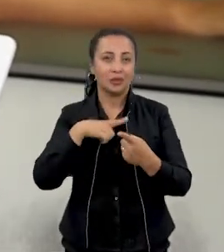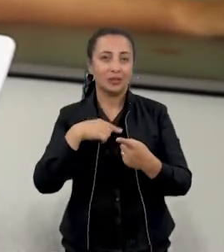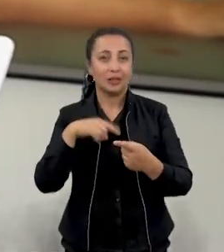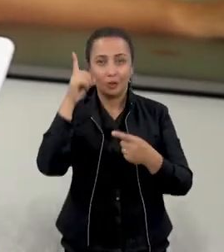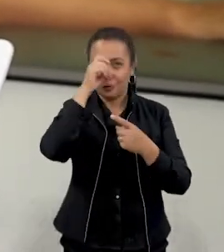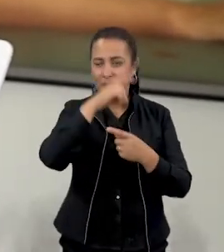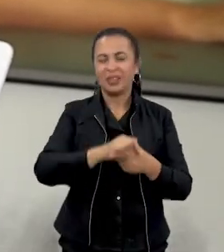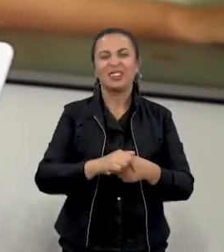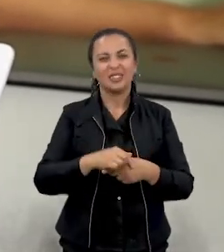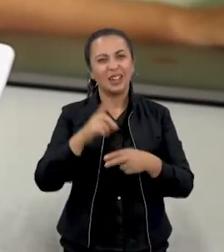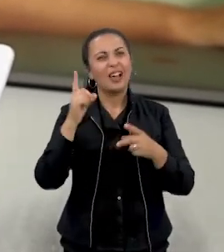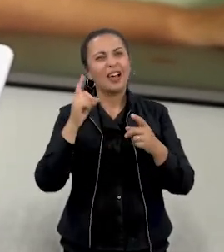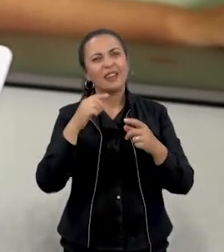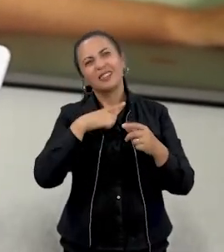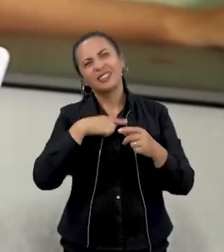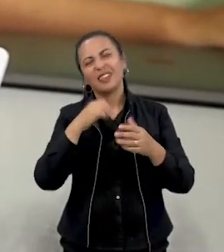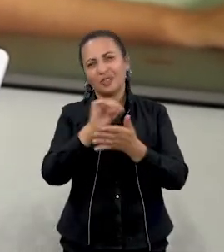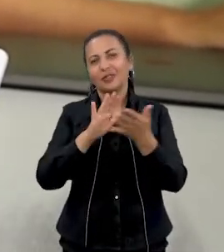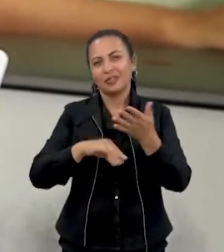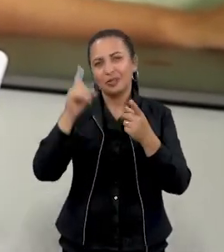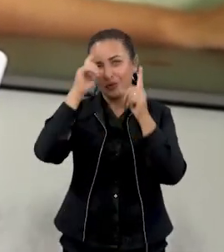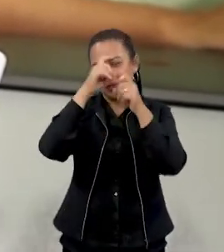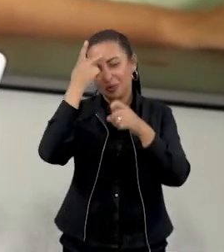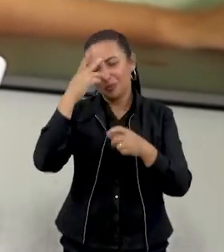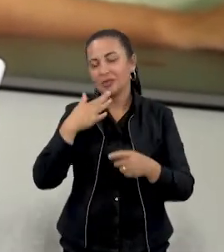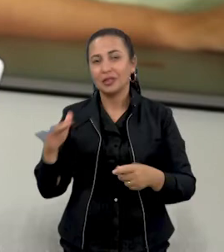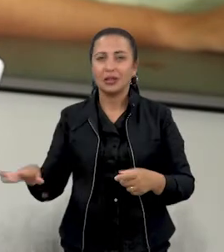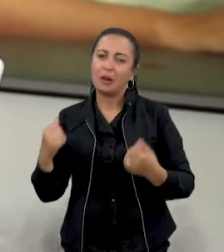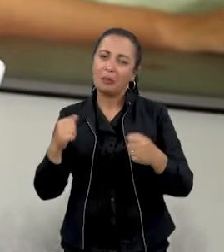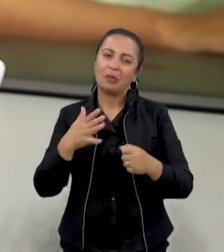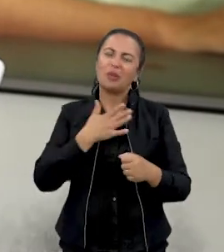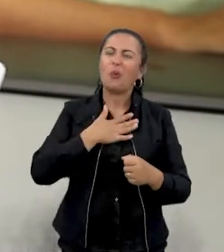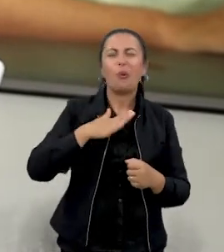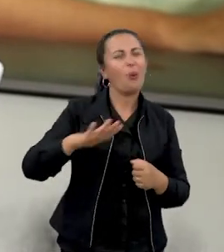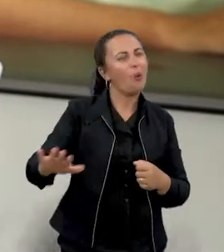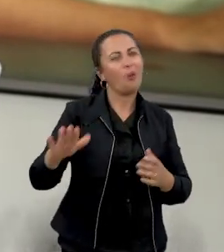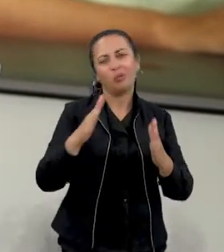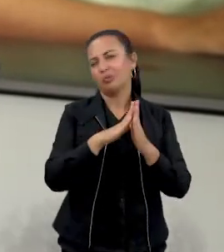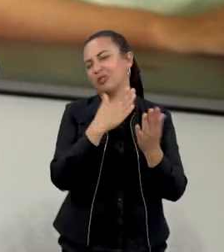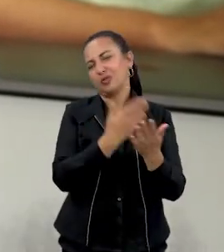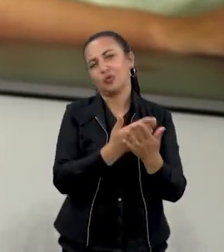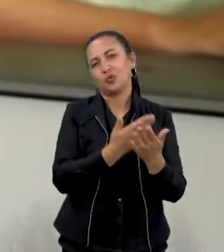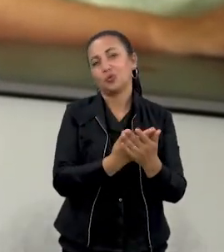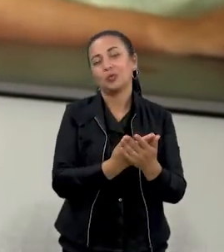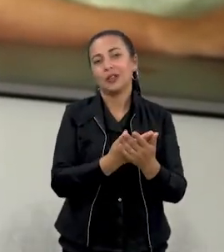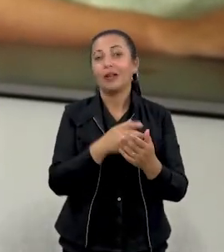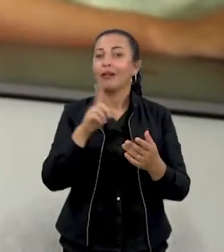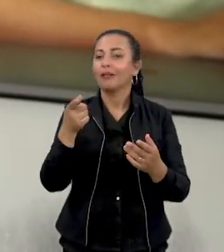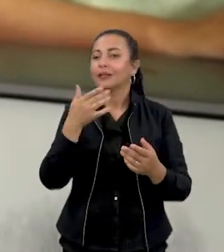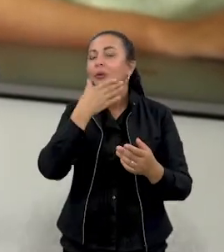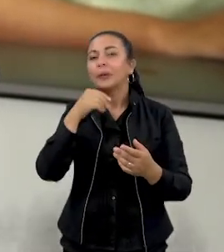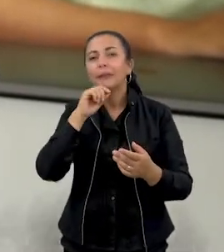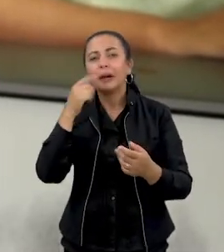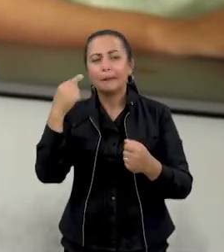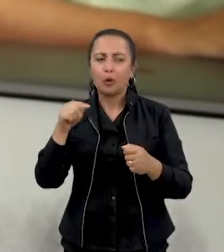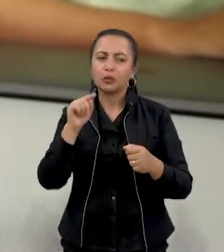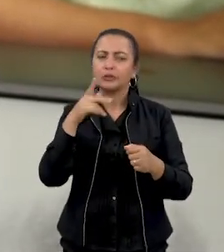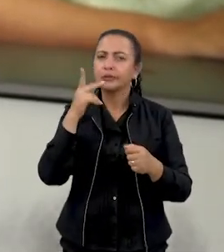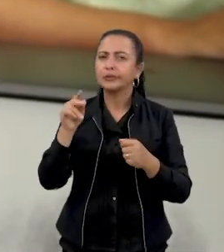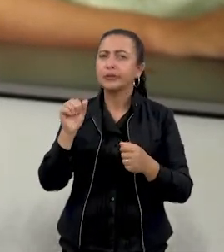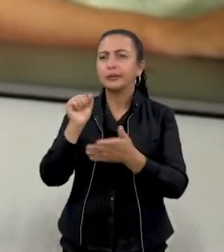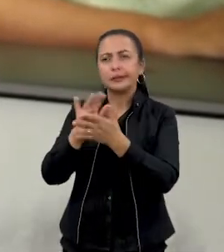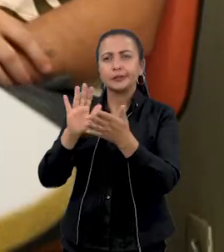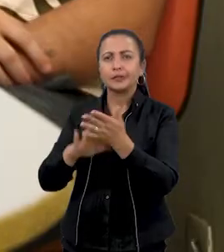para a criança de executar, como por exemplo, ela não pode não gostar de ir para a escola, e aí os pais podem indicar que